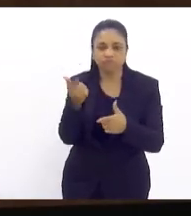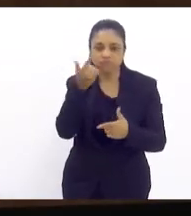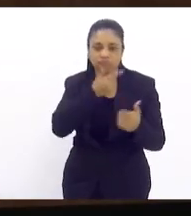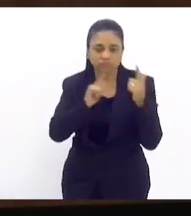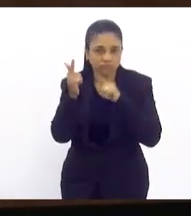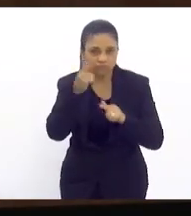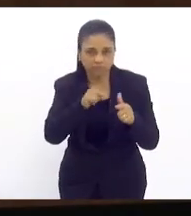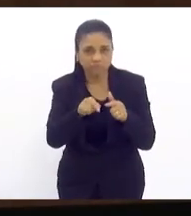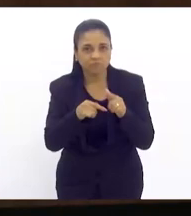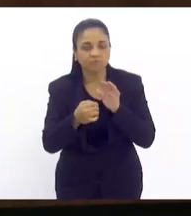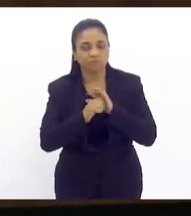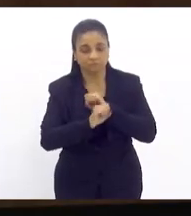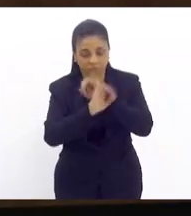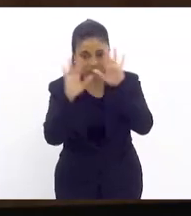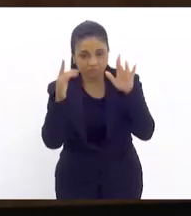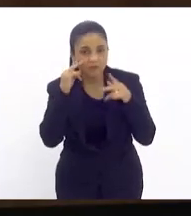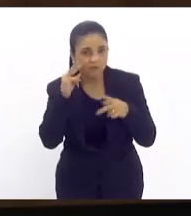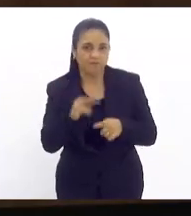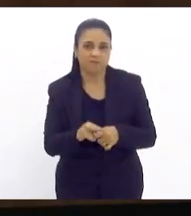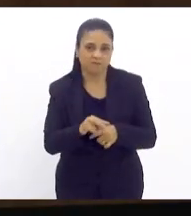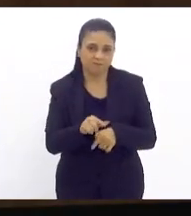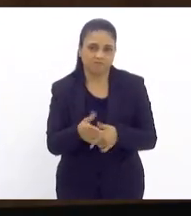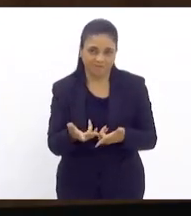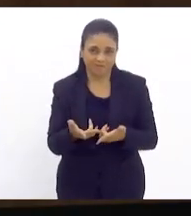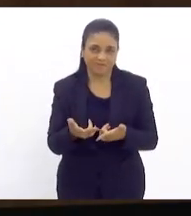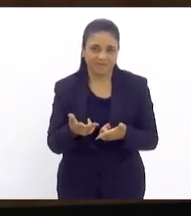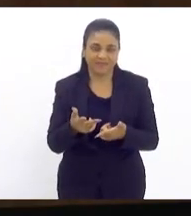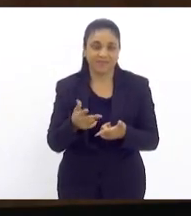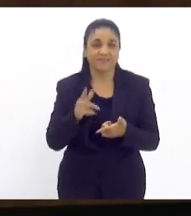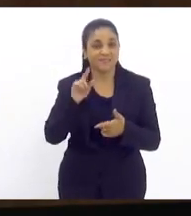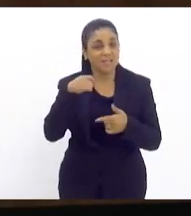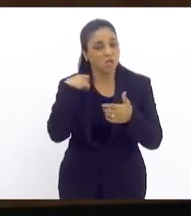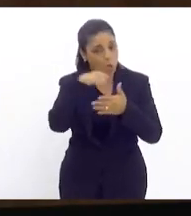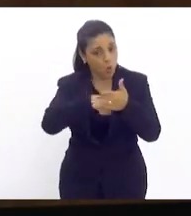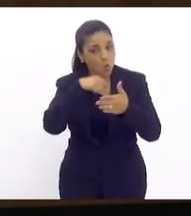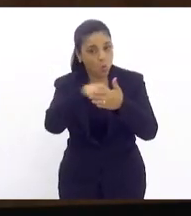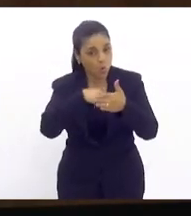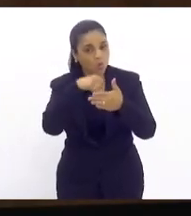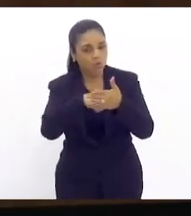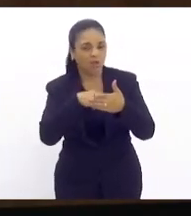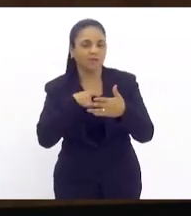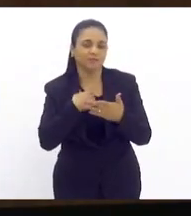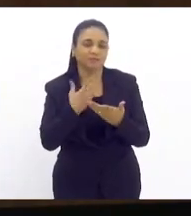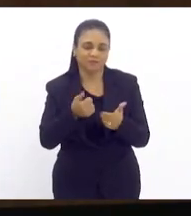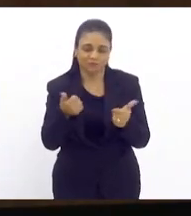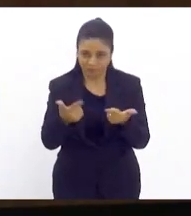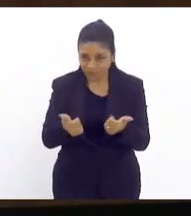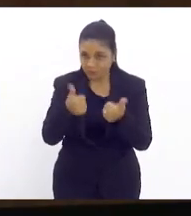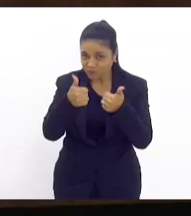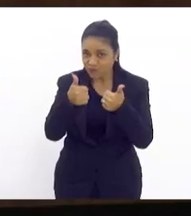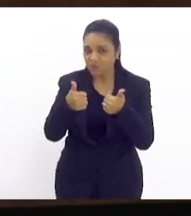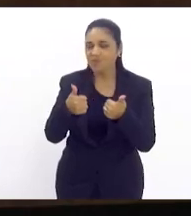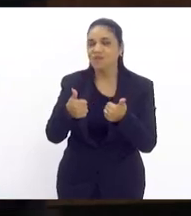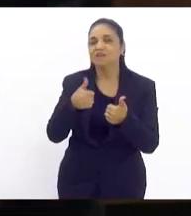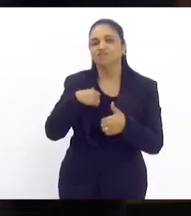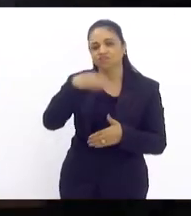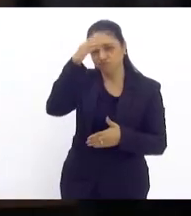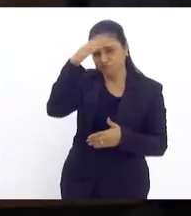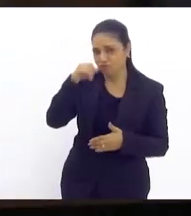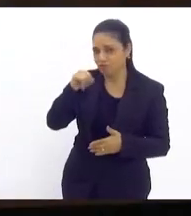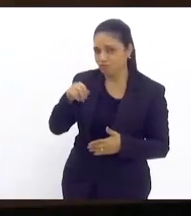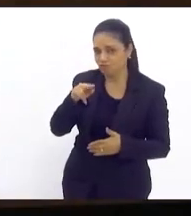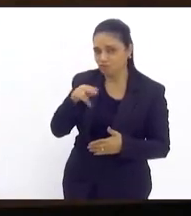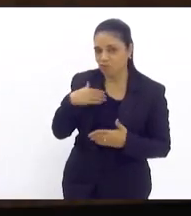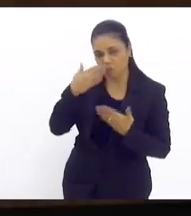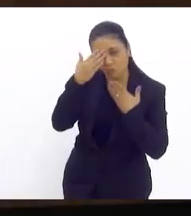então muito obrigado te ajudo porque ó tá vendo aí galera a gente tá lutando por isso aqui te ajuda muito obrigado Mais uma vez porque realmente era